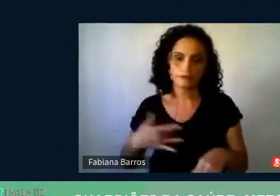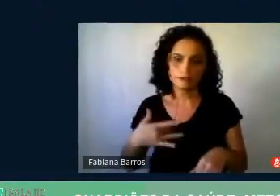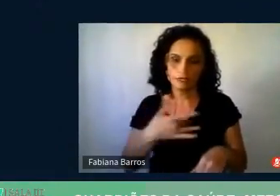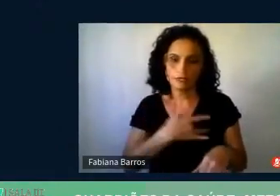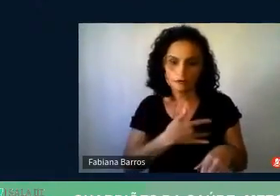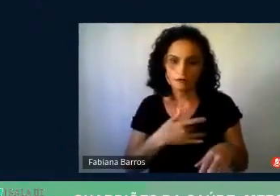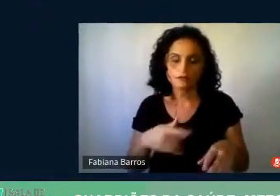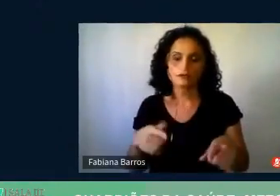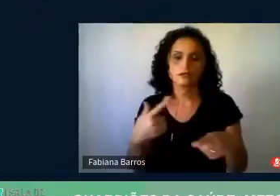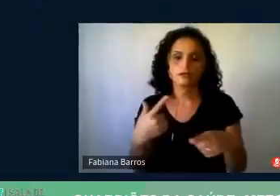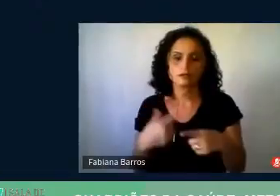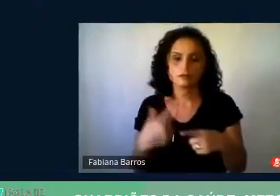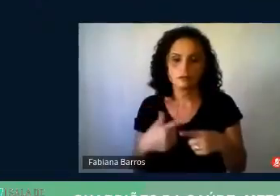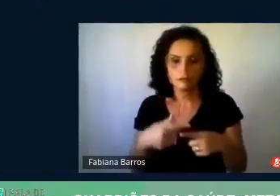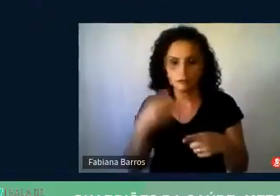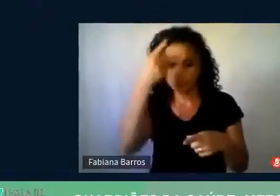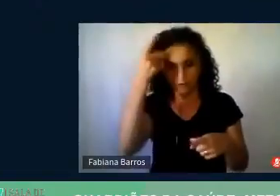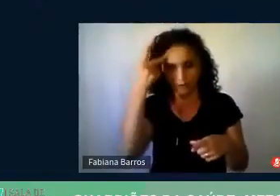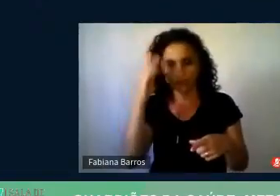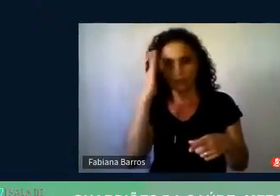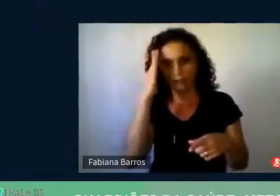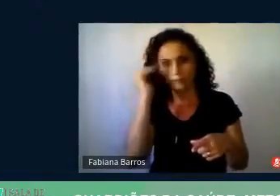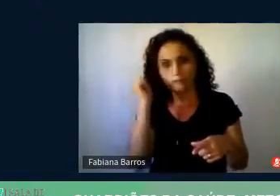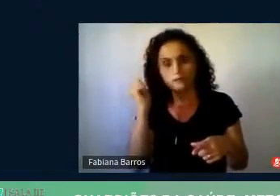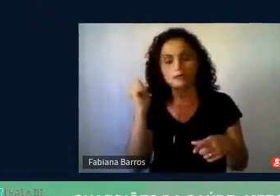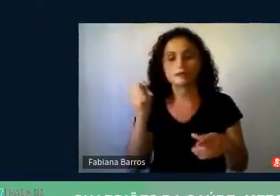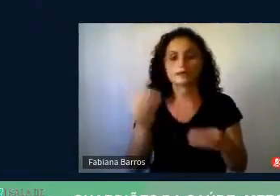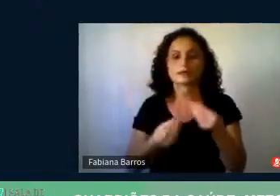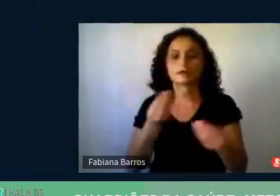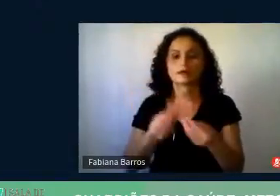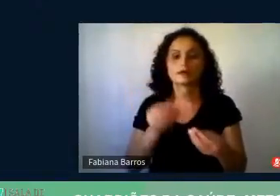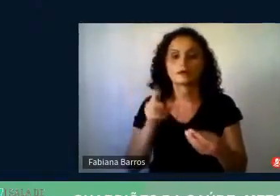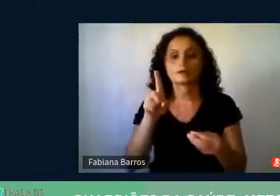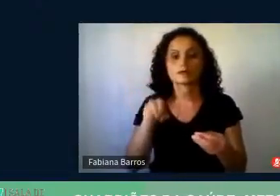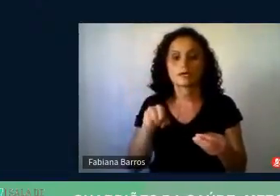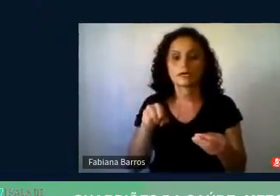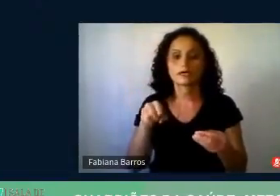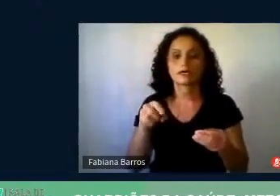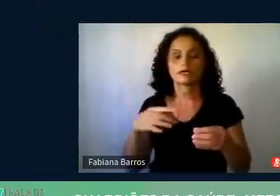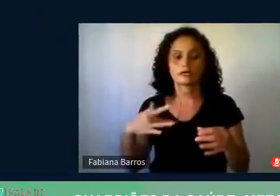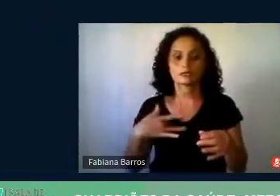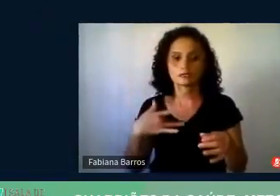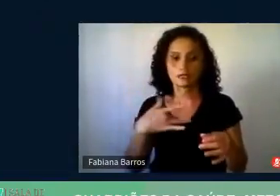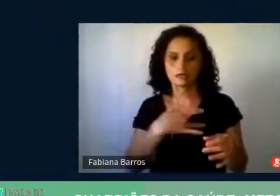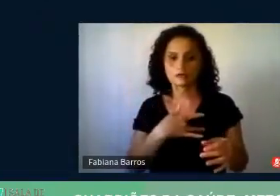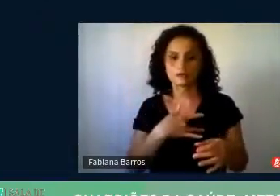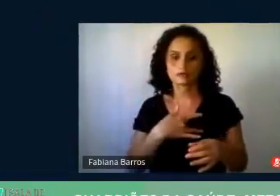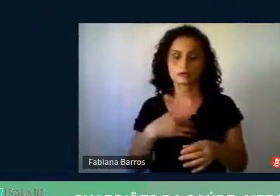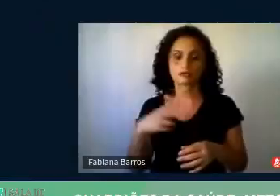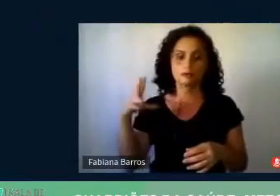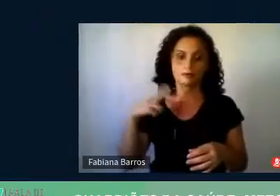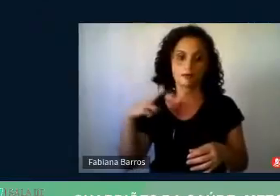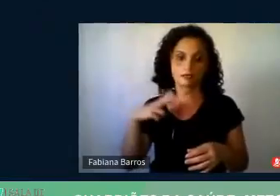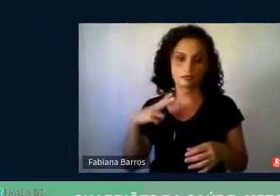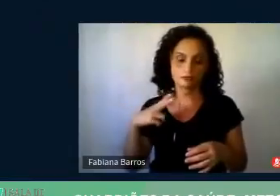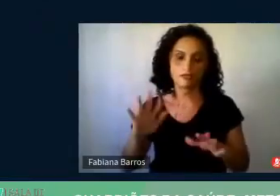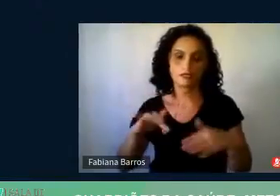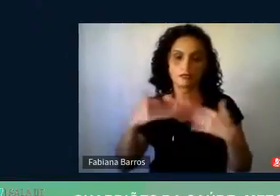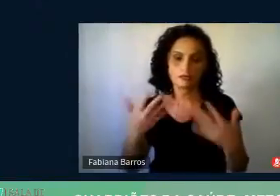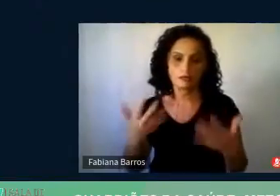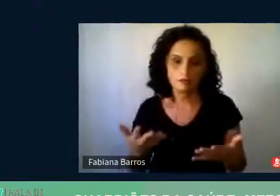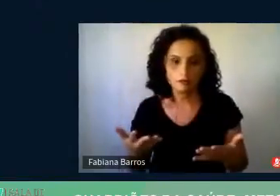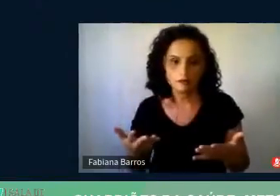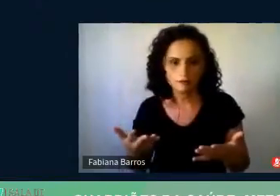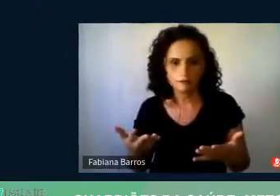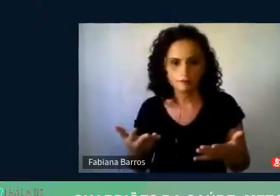uma parceria com a com a Rede de Profissionais de Epidemiologia de Campo do Brasil, a PROEP. Eles já vinham trabalhando esse aplicativo, numa parceria com o Ministério